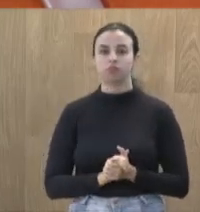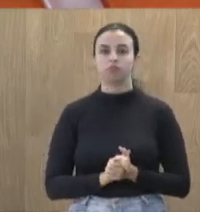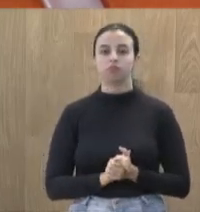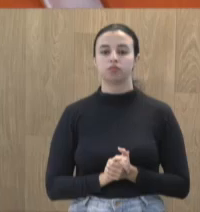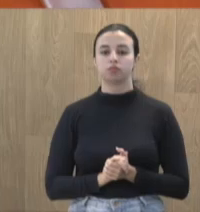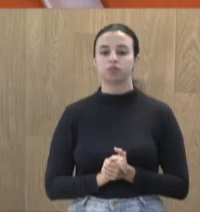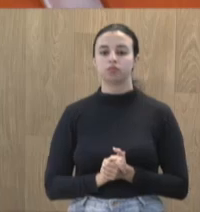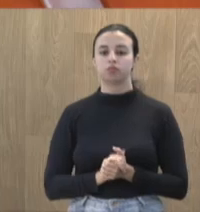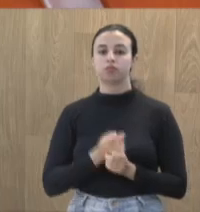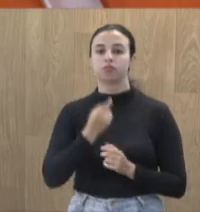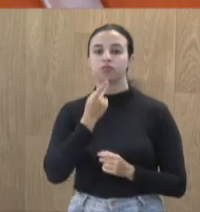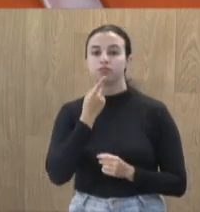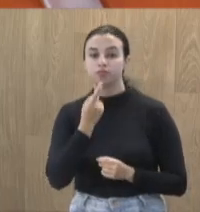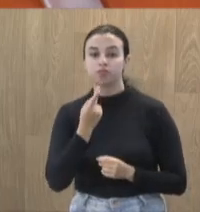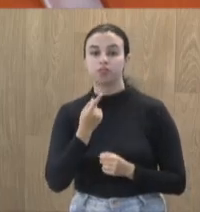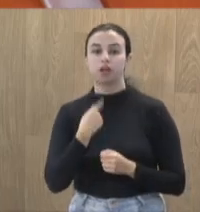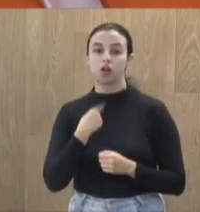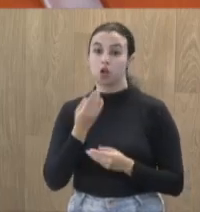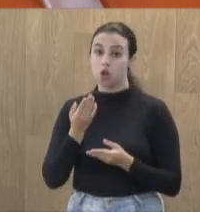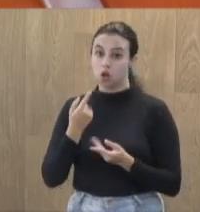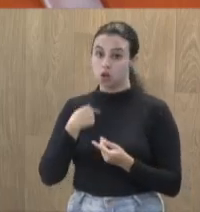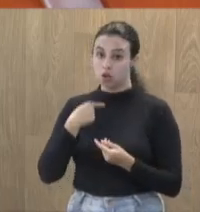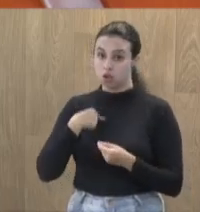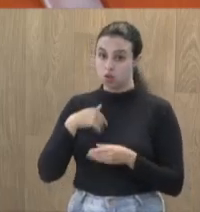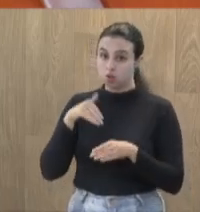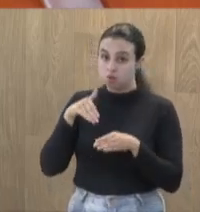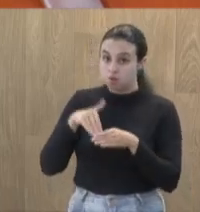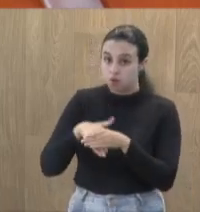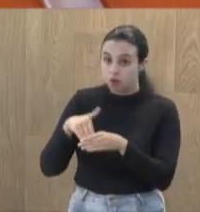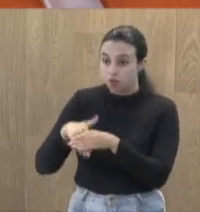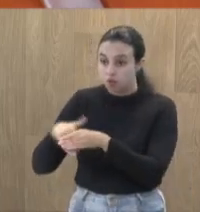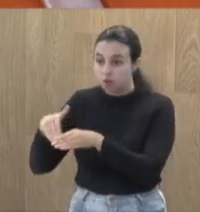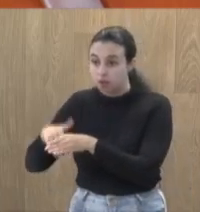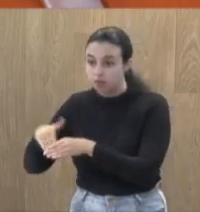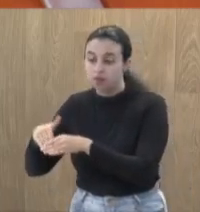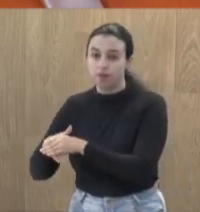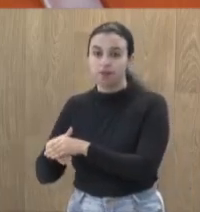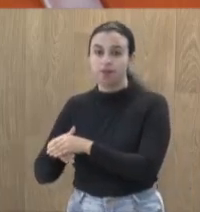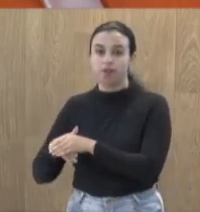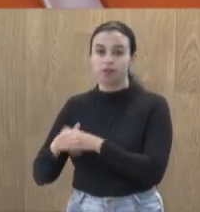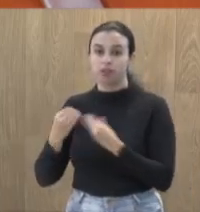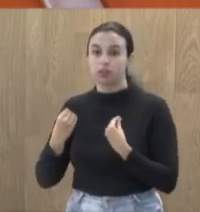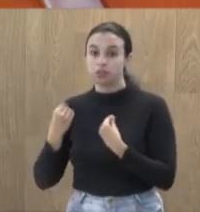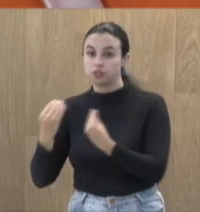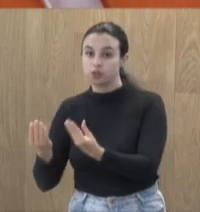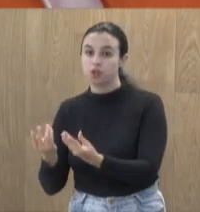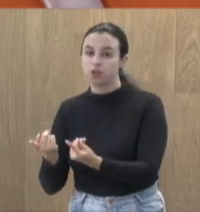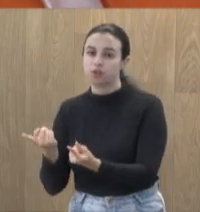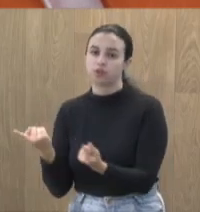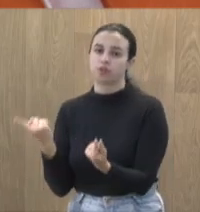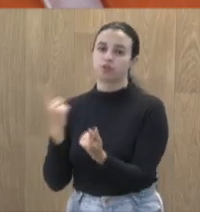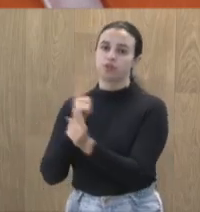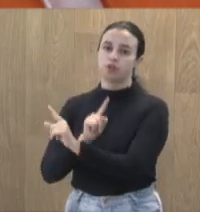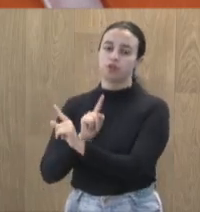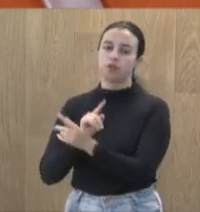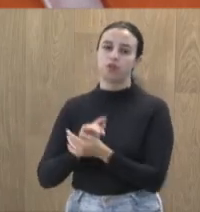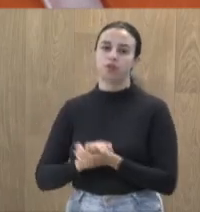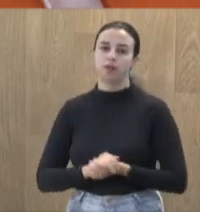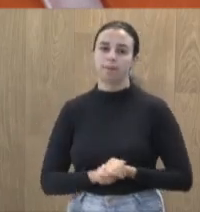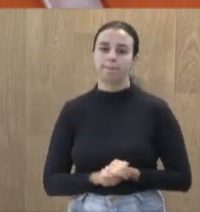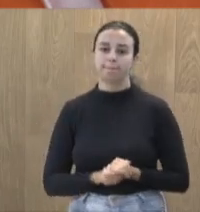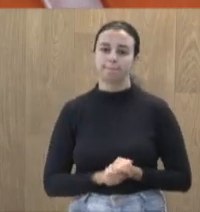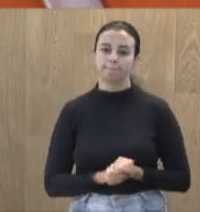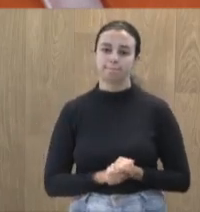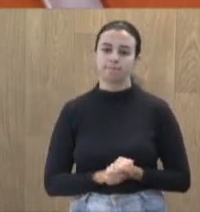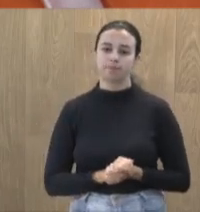dá um asfalto, me dá isso que eu voto isso. Porque é isso é que corre na boca dos Matilde. E